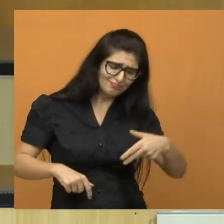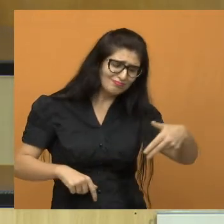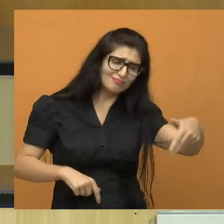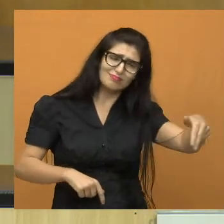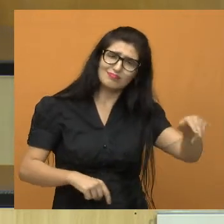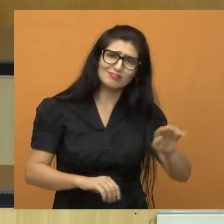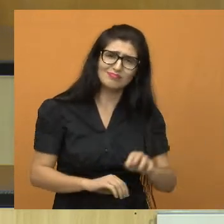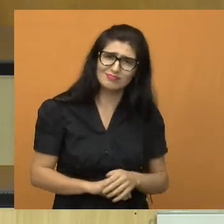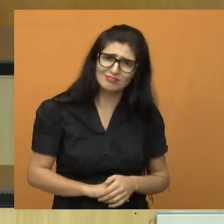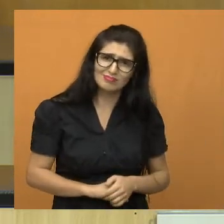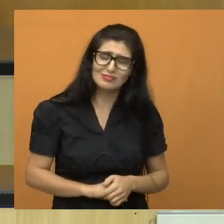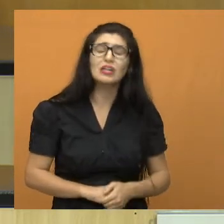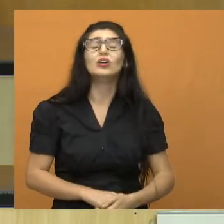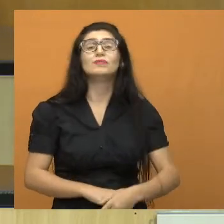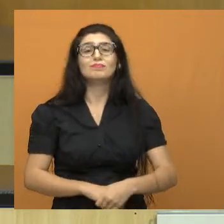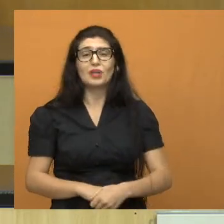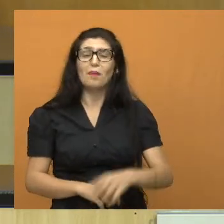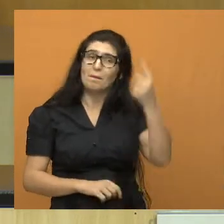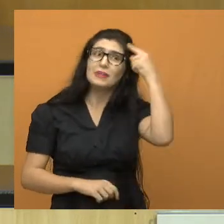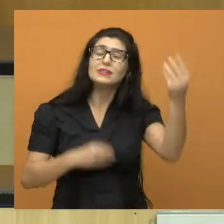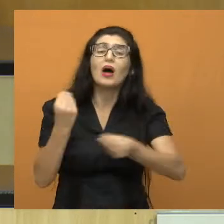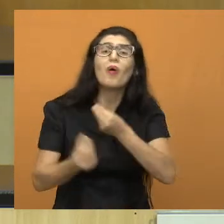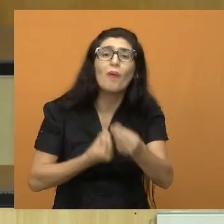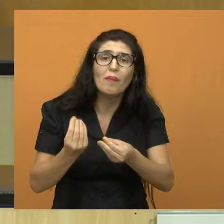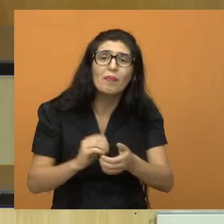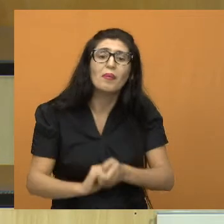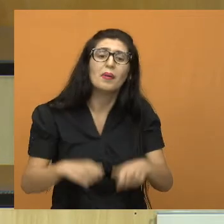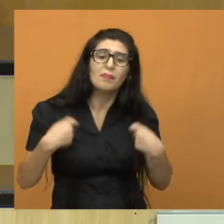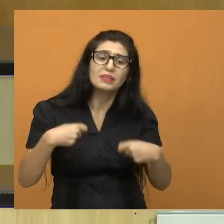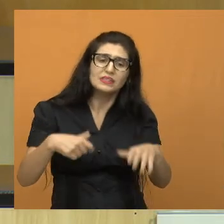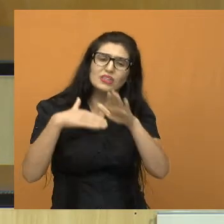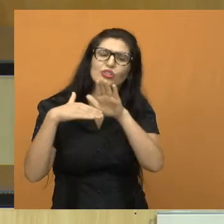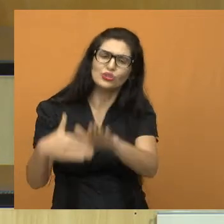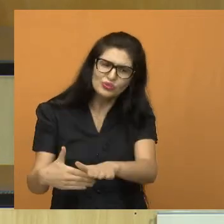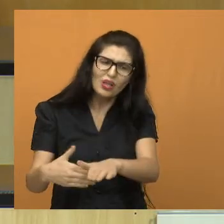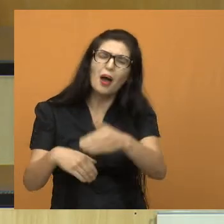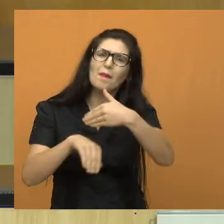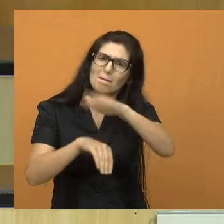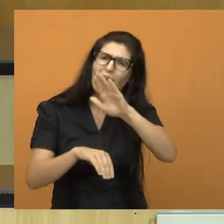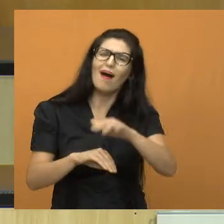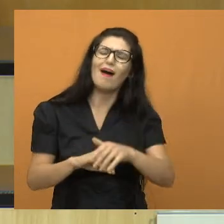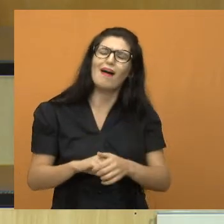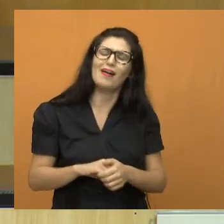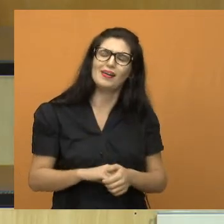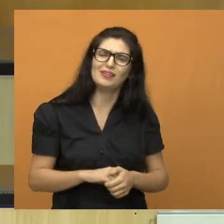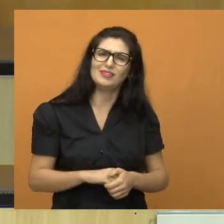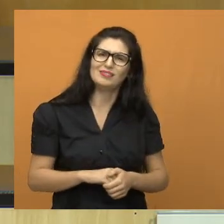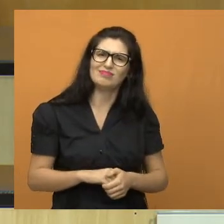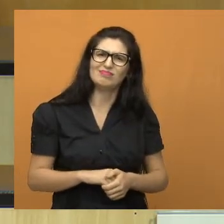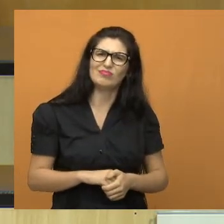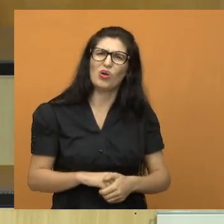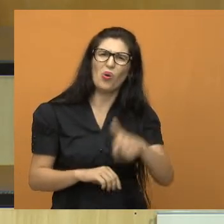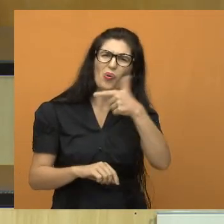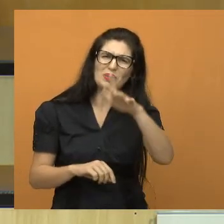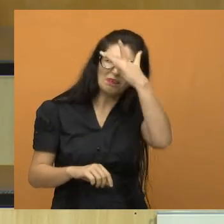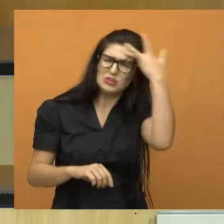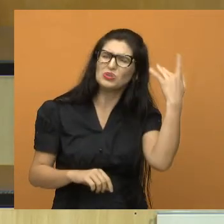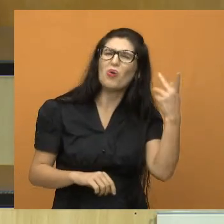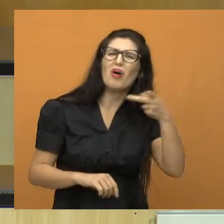se doar mais, se comprometer mais, independente de quem vai estar falando sobre a sua posição. Então, eu